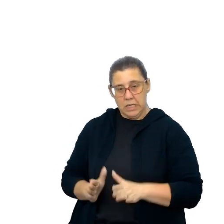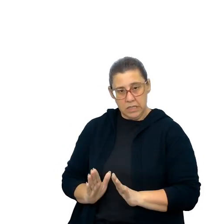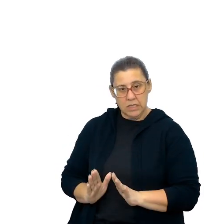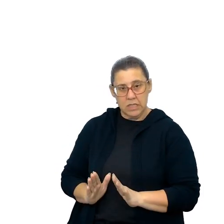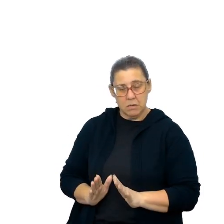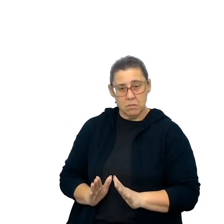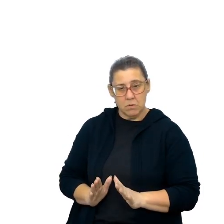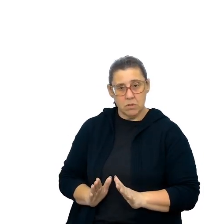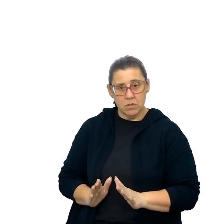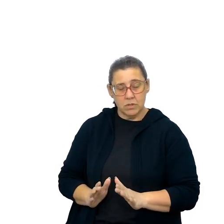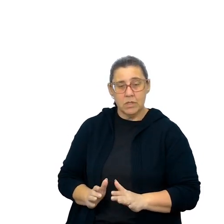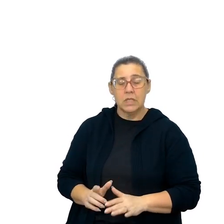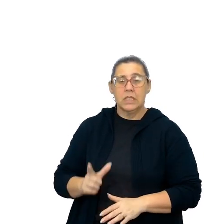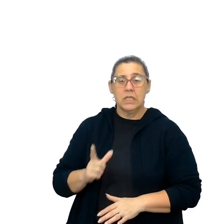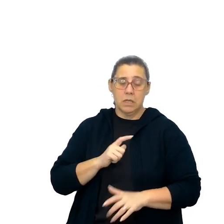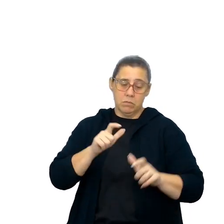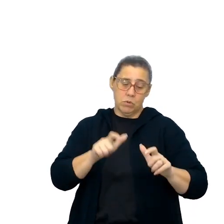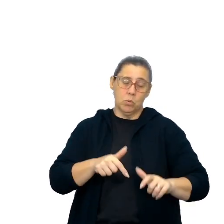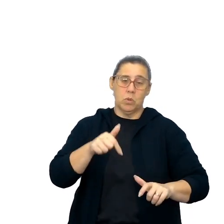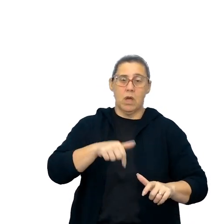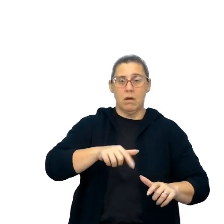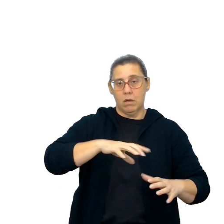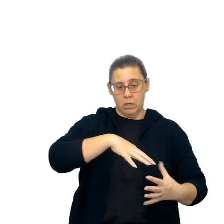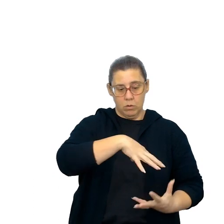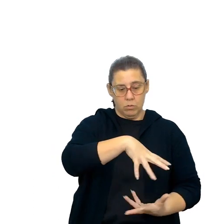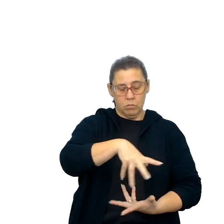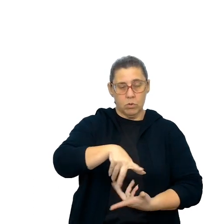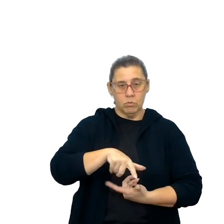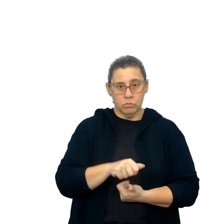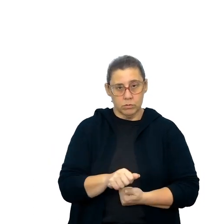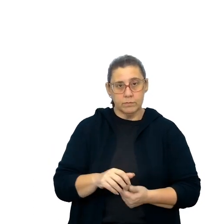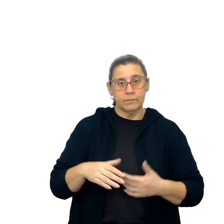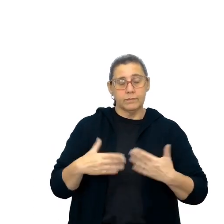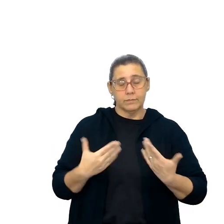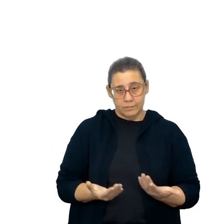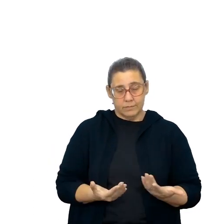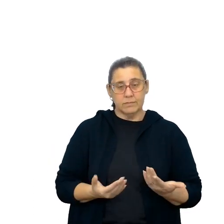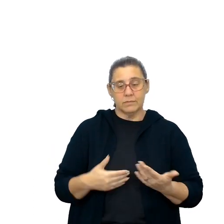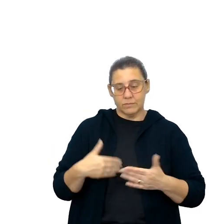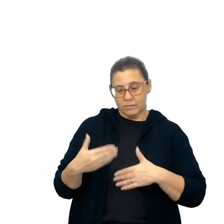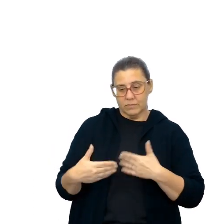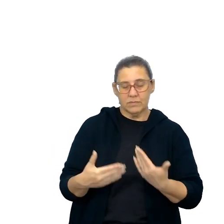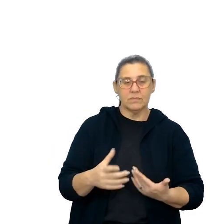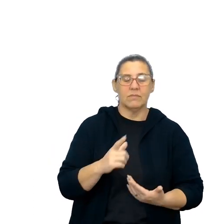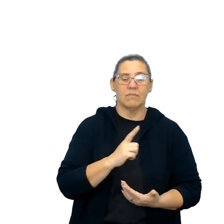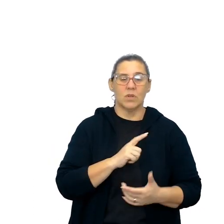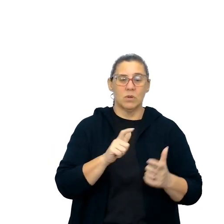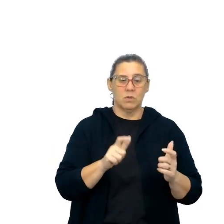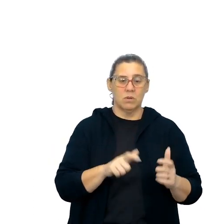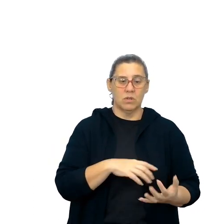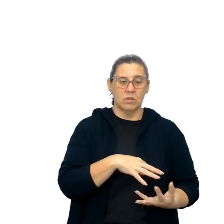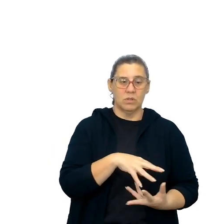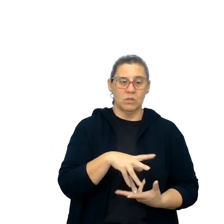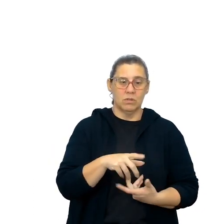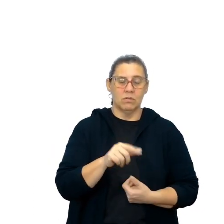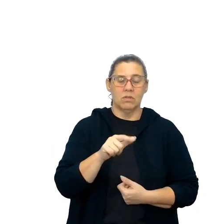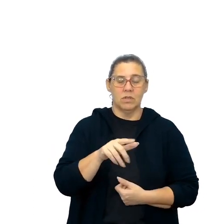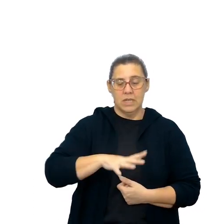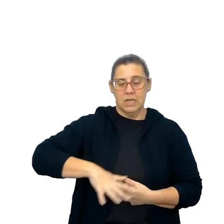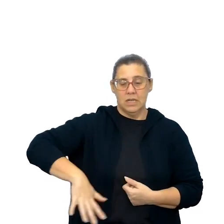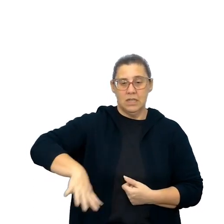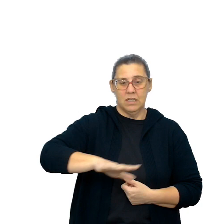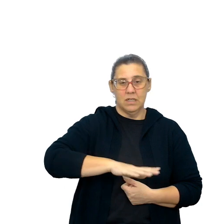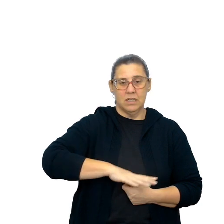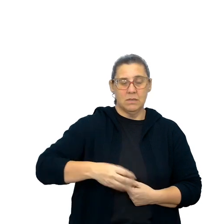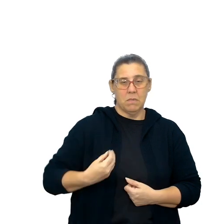um lugar no espaço. Esse processo de ocupar um lugar no espaço, nós chamamos de espaço